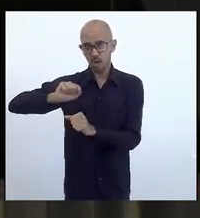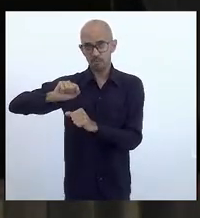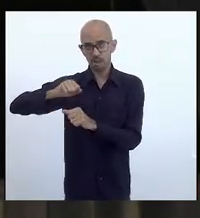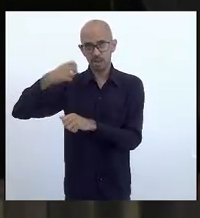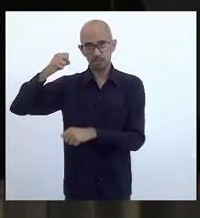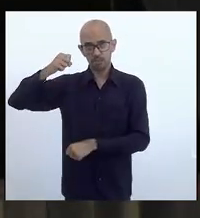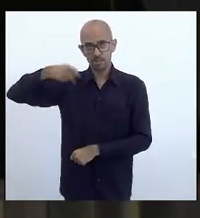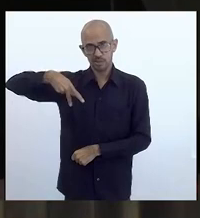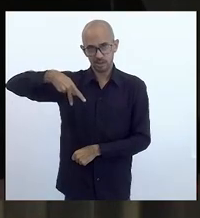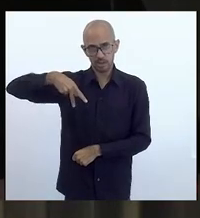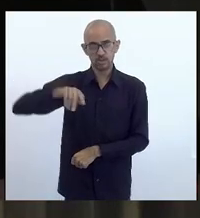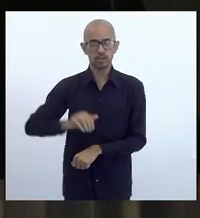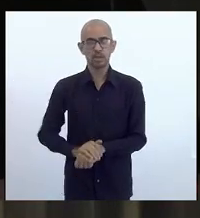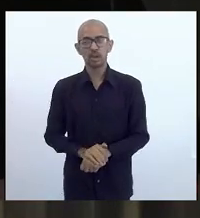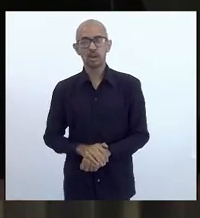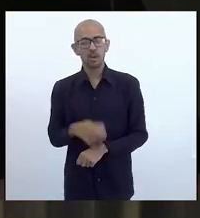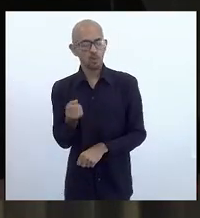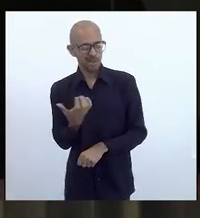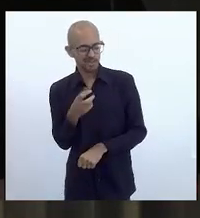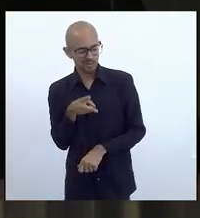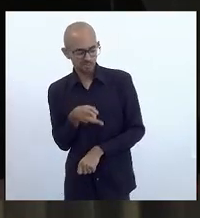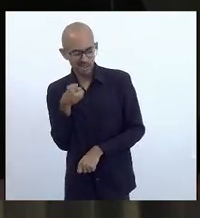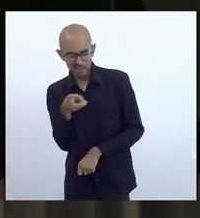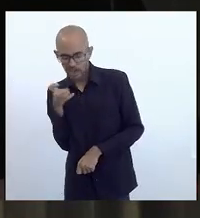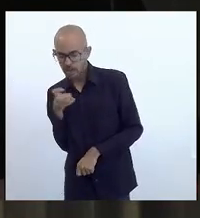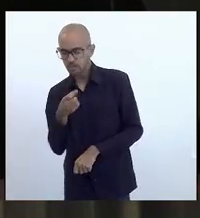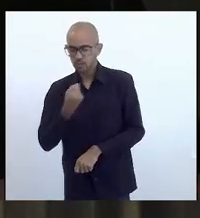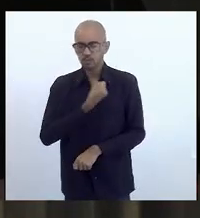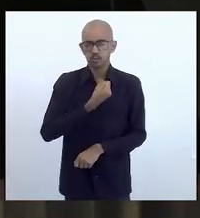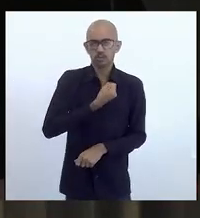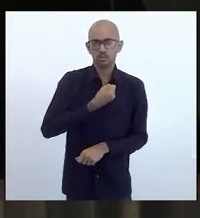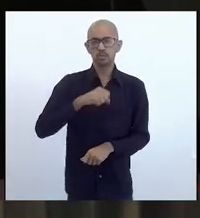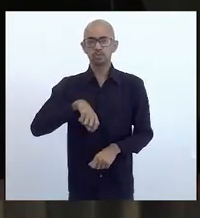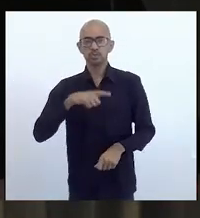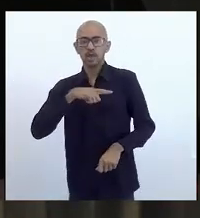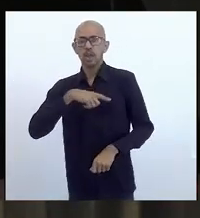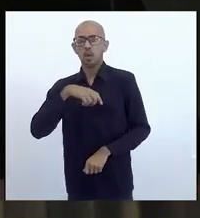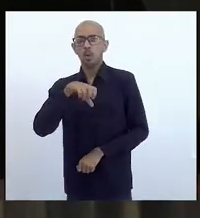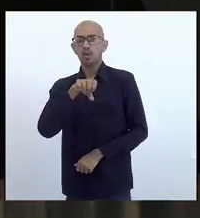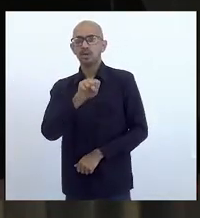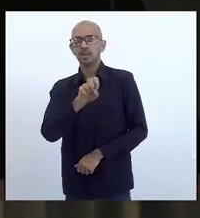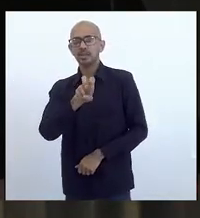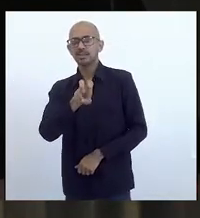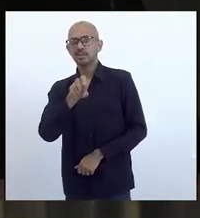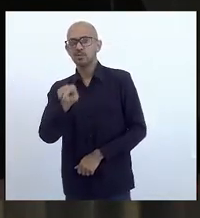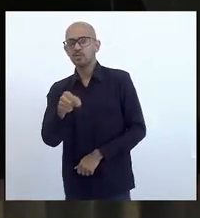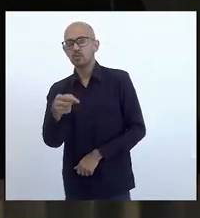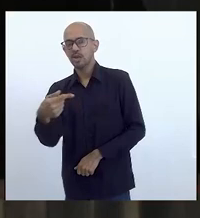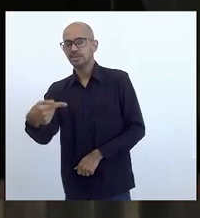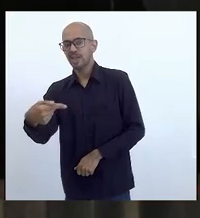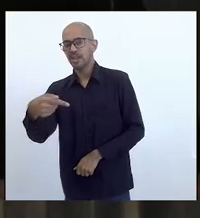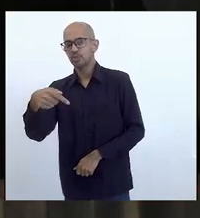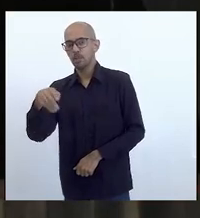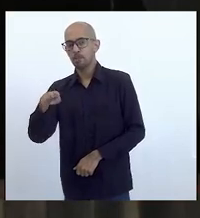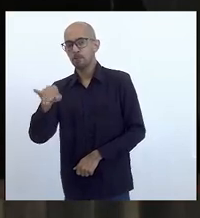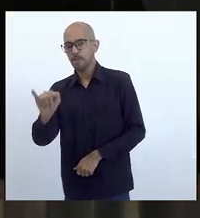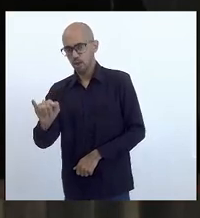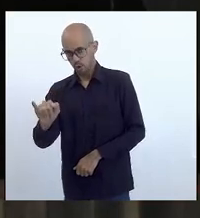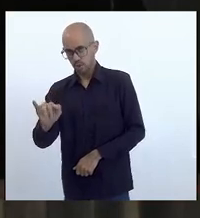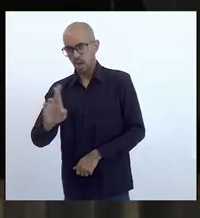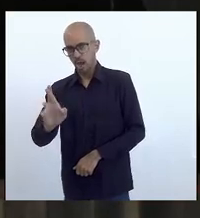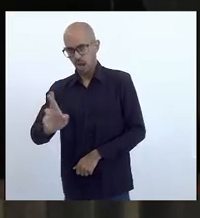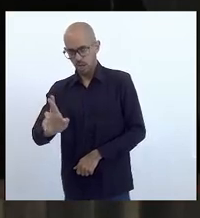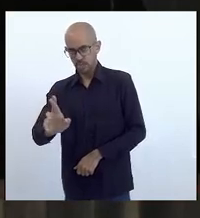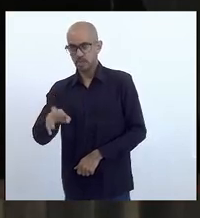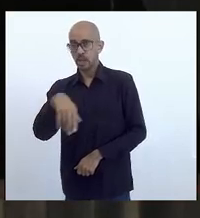vamos verificar que temos aí uma receita de 85,7 bilhões, que 27